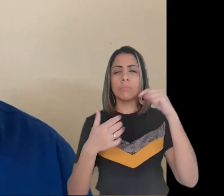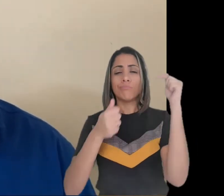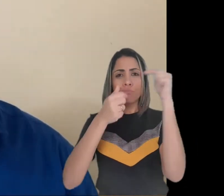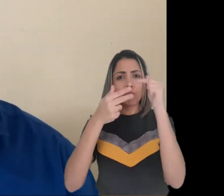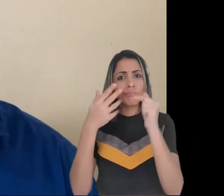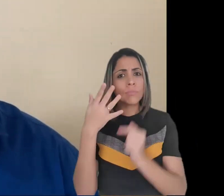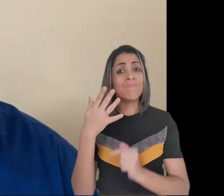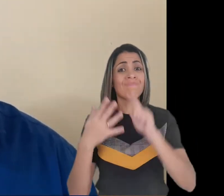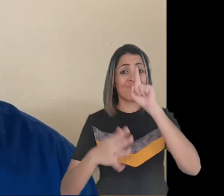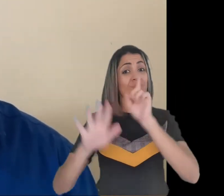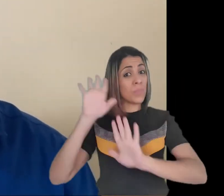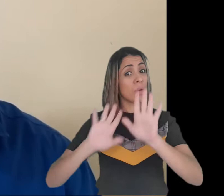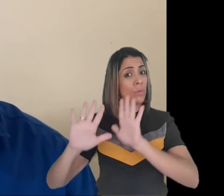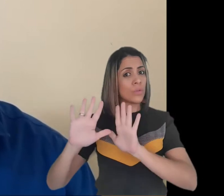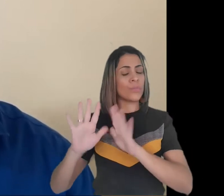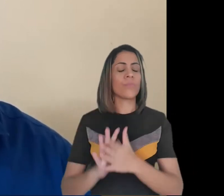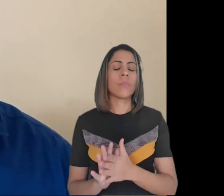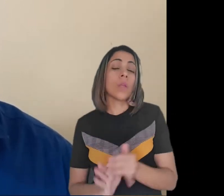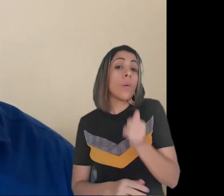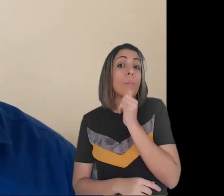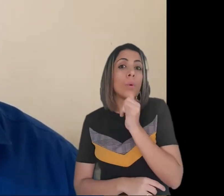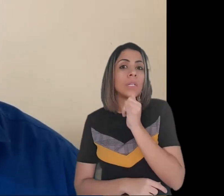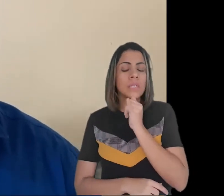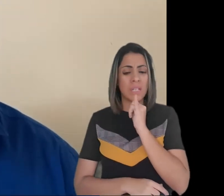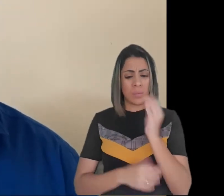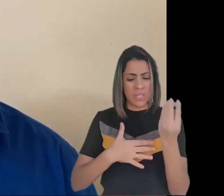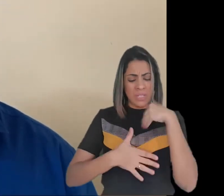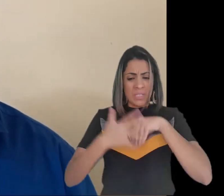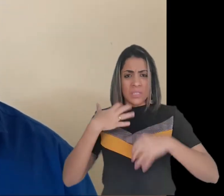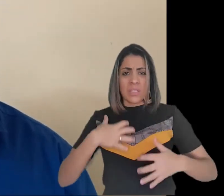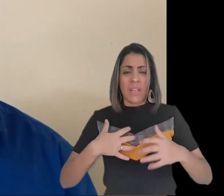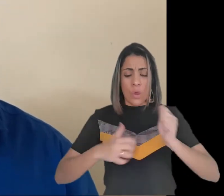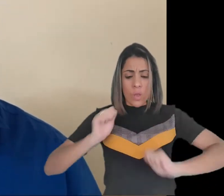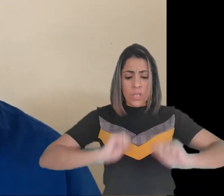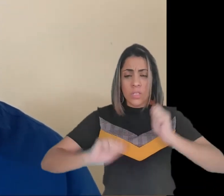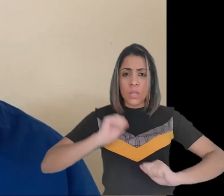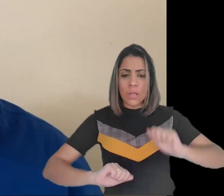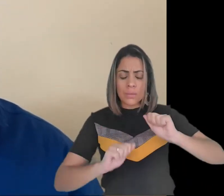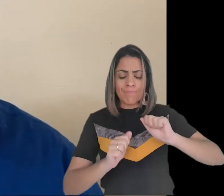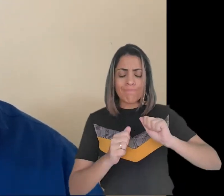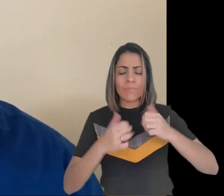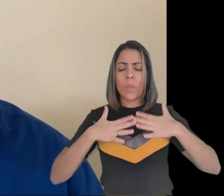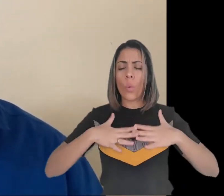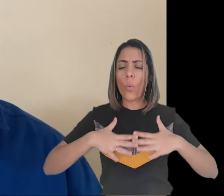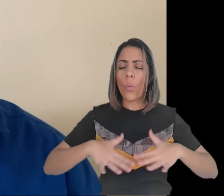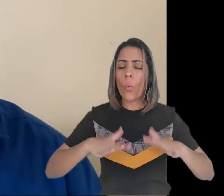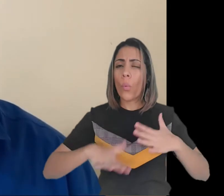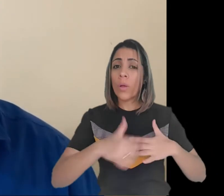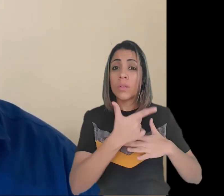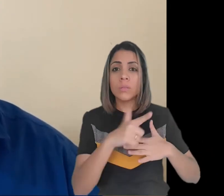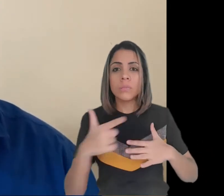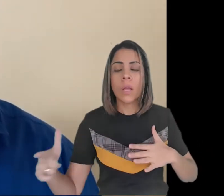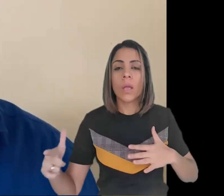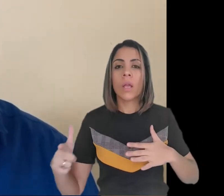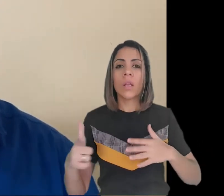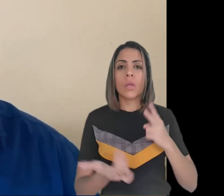ocorre? Quando o organismo não consegue uma solução para essa ansiedade, ele entra num estado de